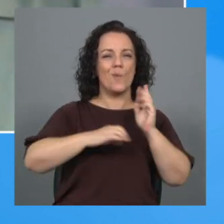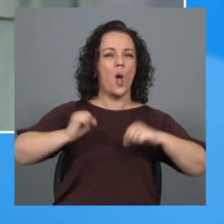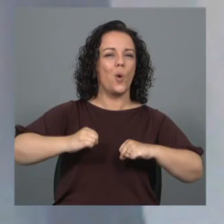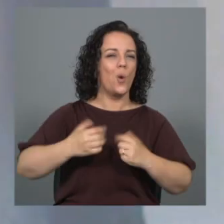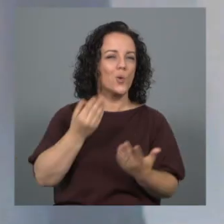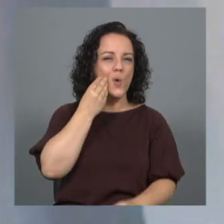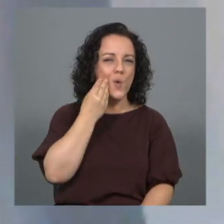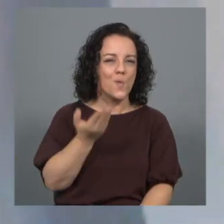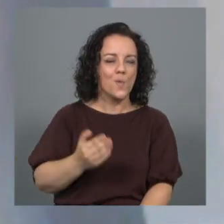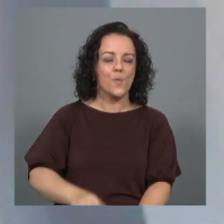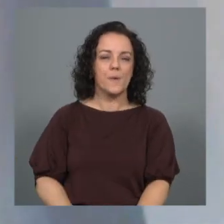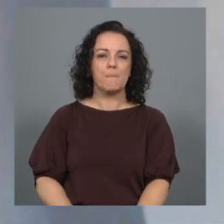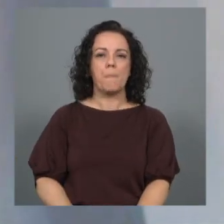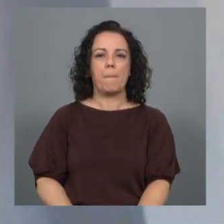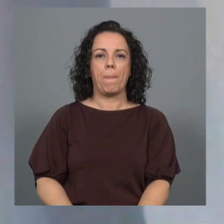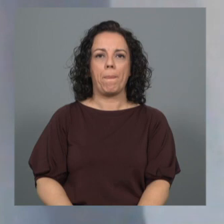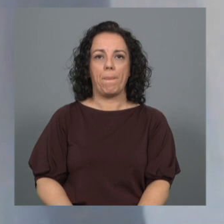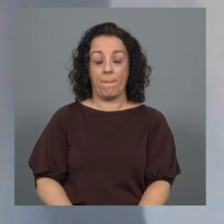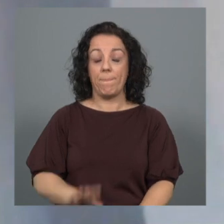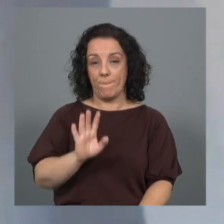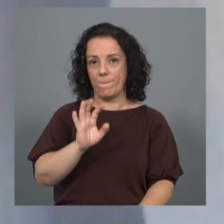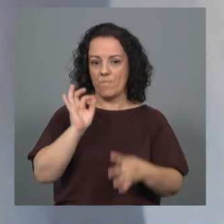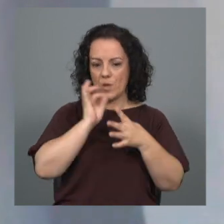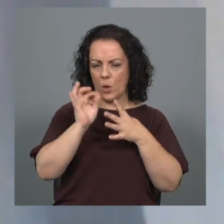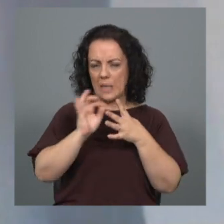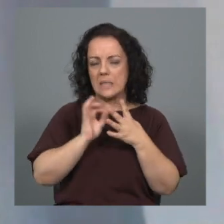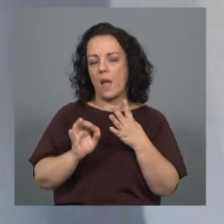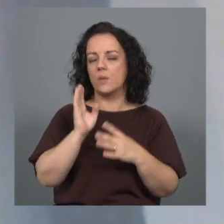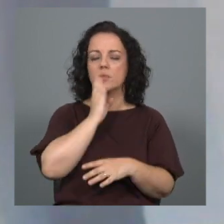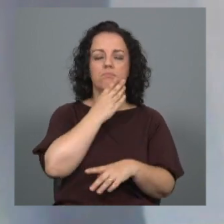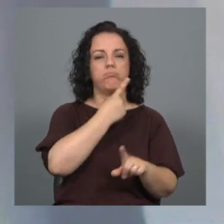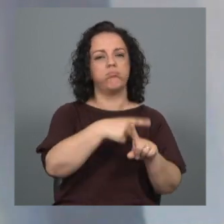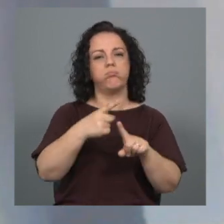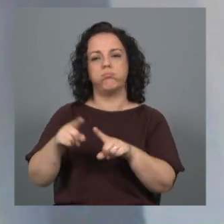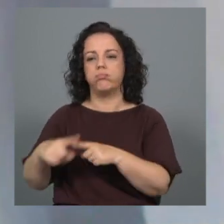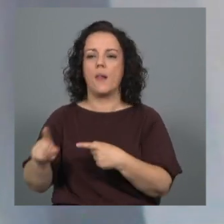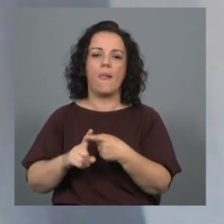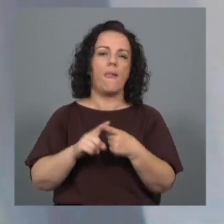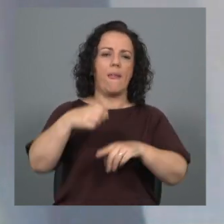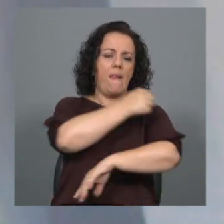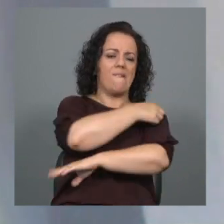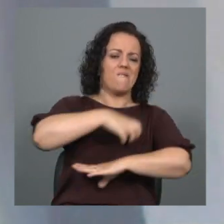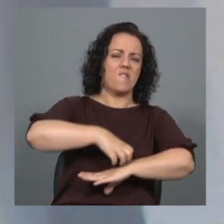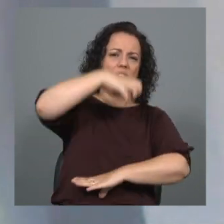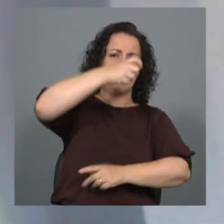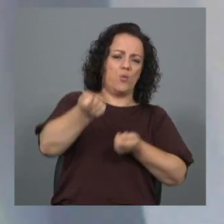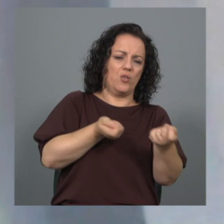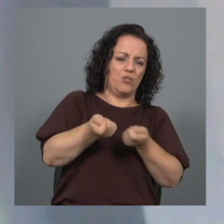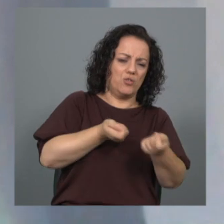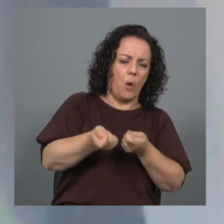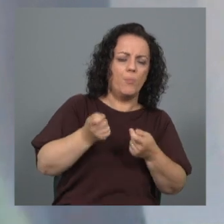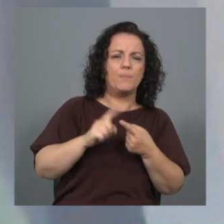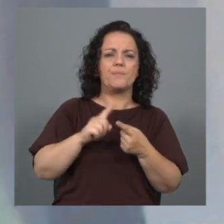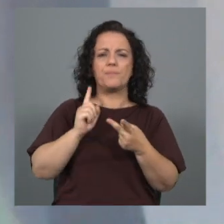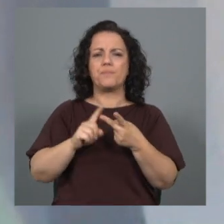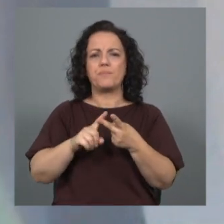Olha, os critérios de facto são múltiplos. Vai desde a gestão de edifícios, vai desde mesmo